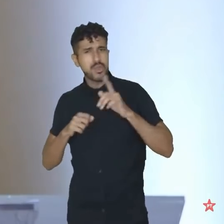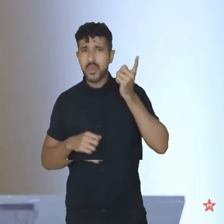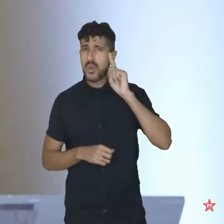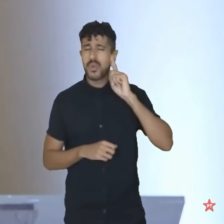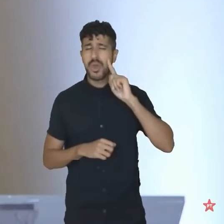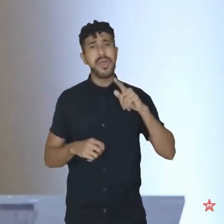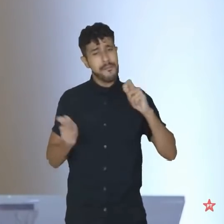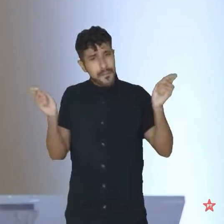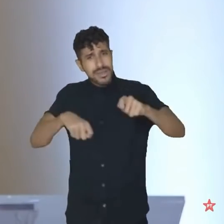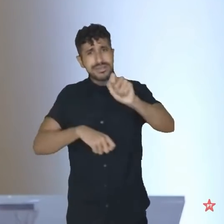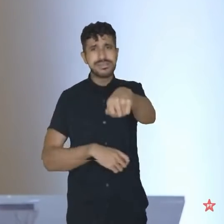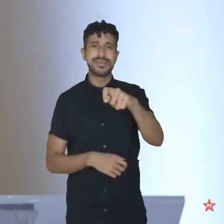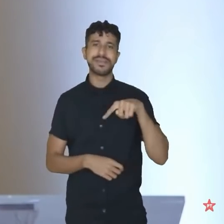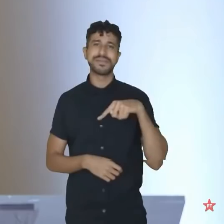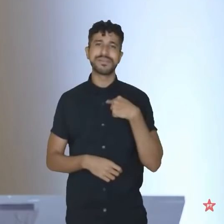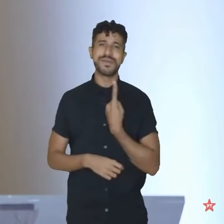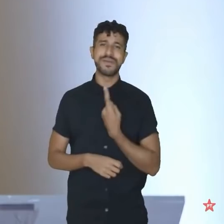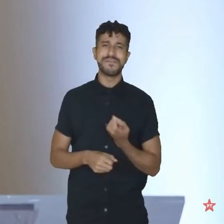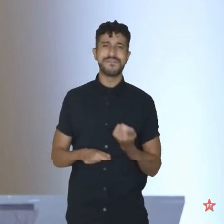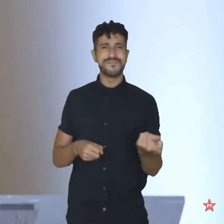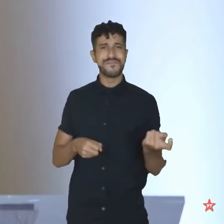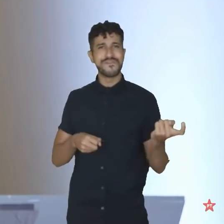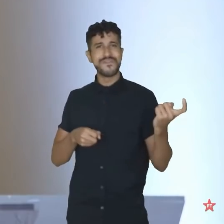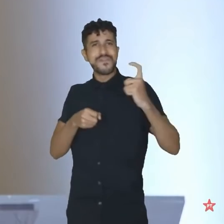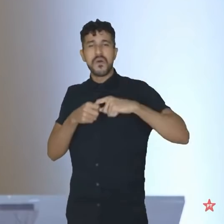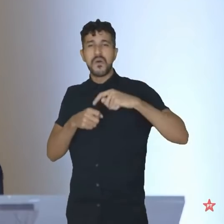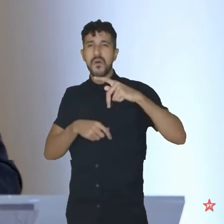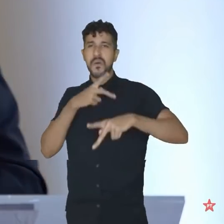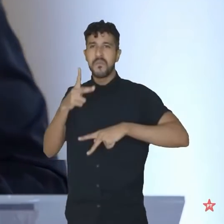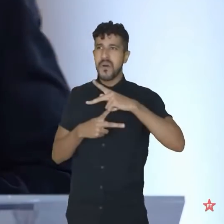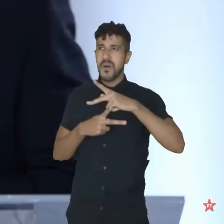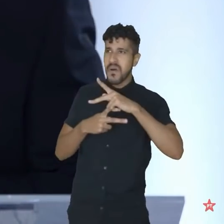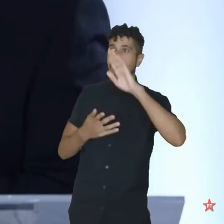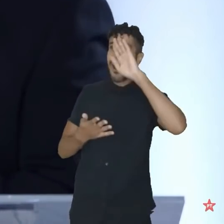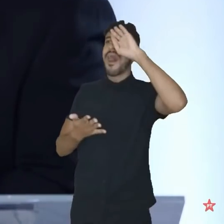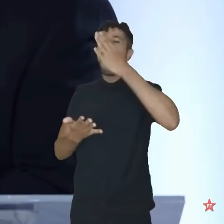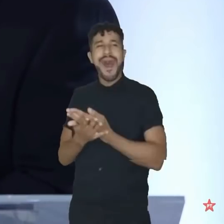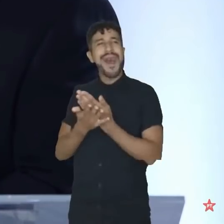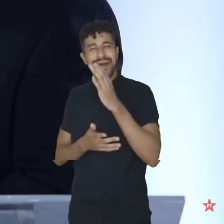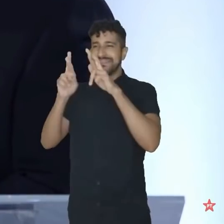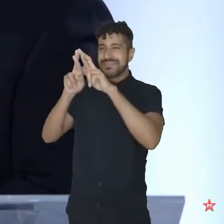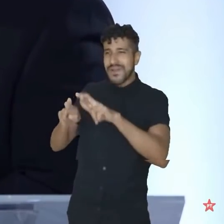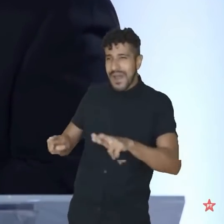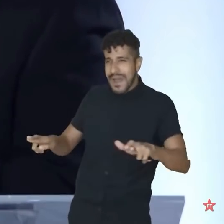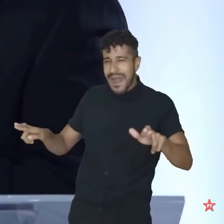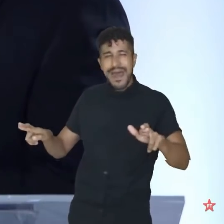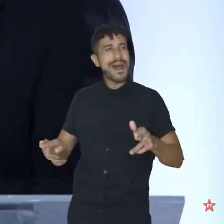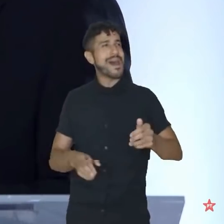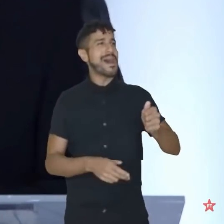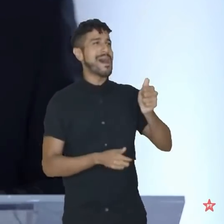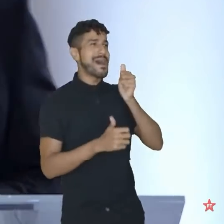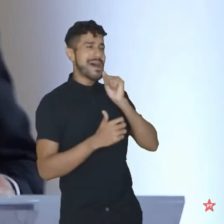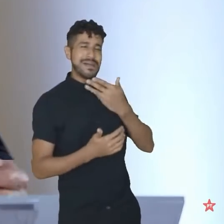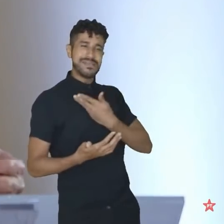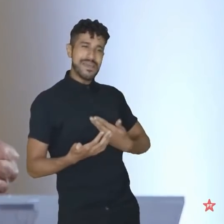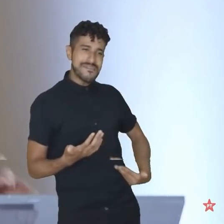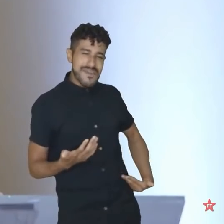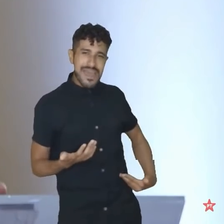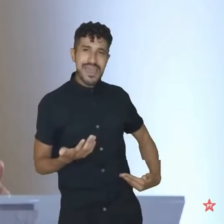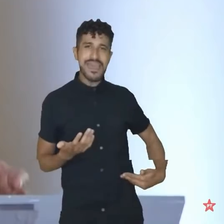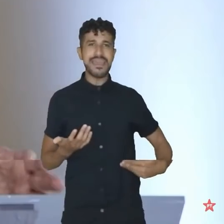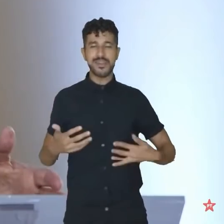voltar a fazer o povo acreditar no seu churrasquinho na sua cervejinha na tua costelinha costelinha de porco